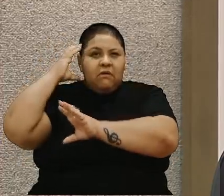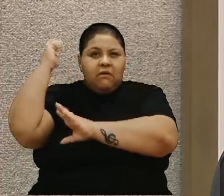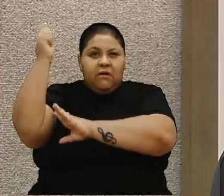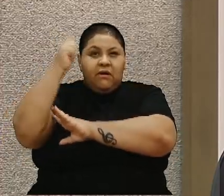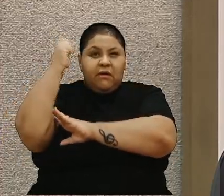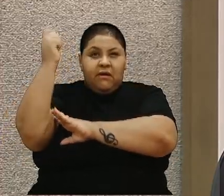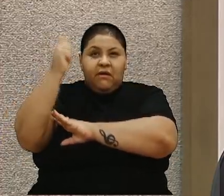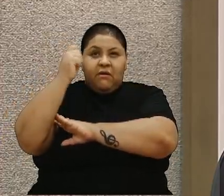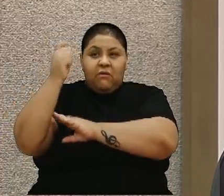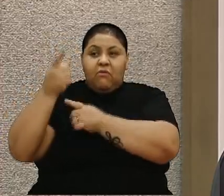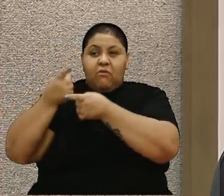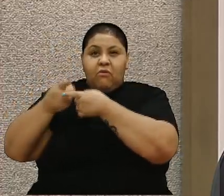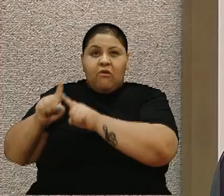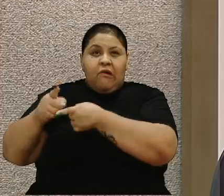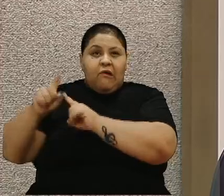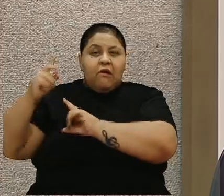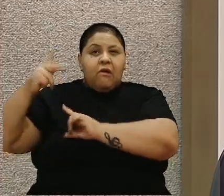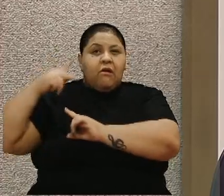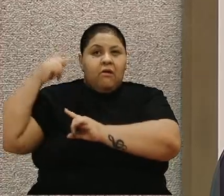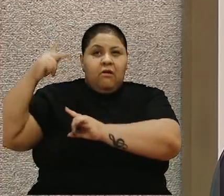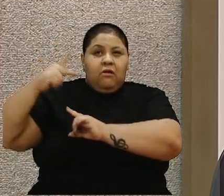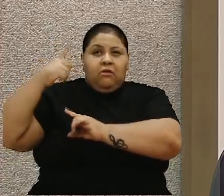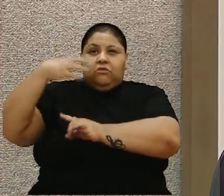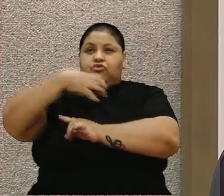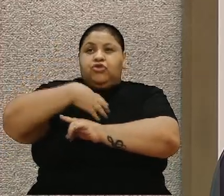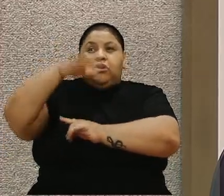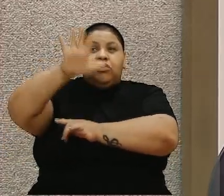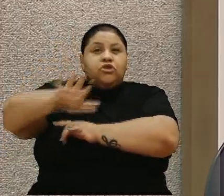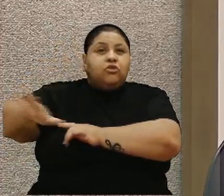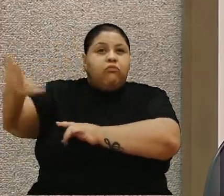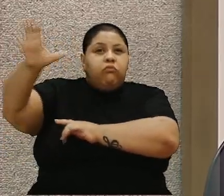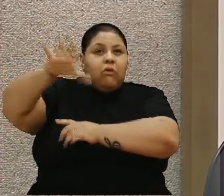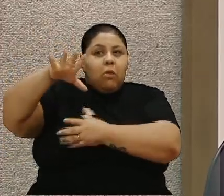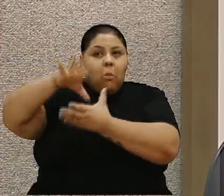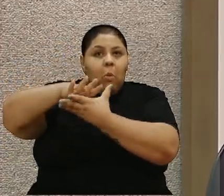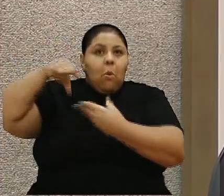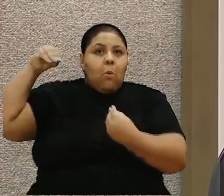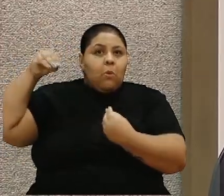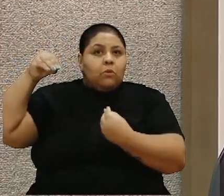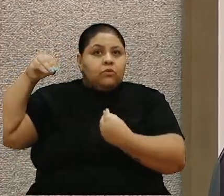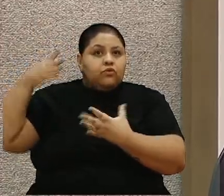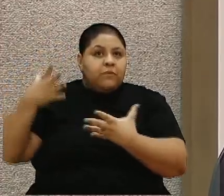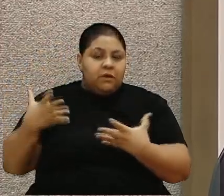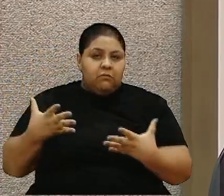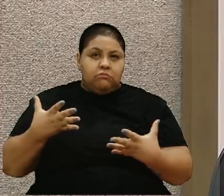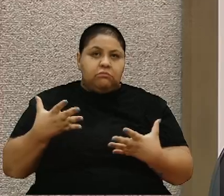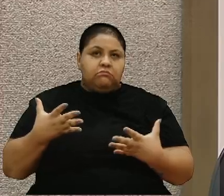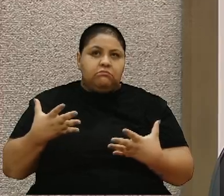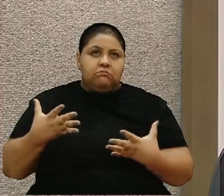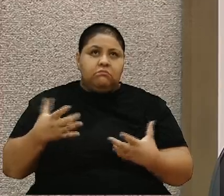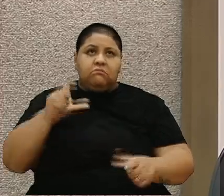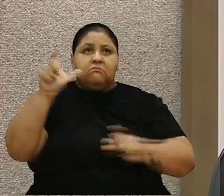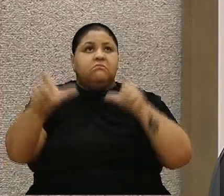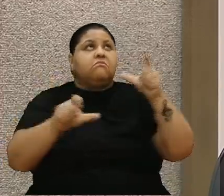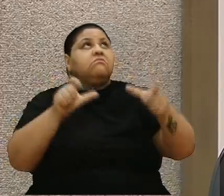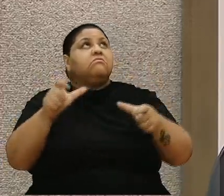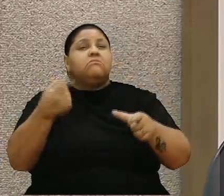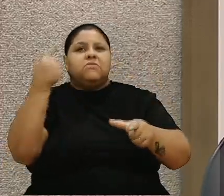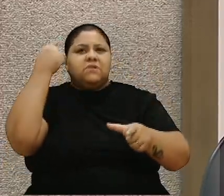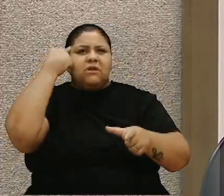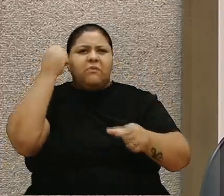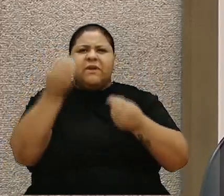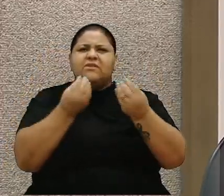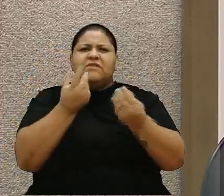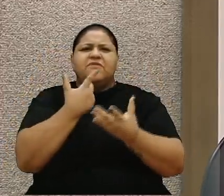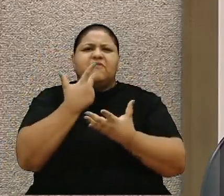Serra uma crítica aos políticos, de uma maneira geral, que sumiram, né? As pessoas não pensam no que